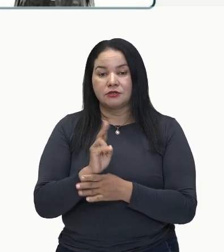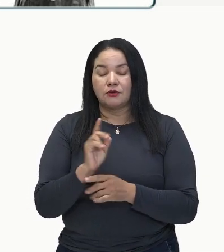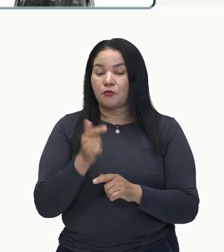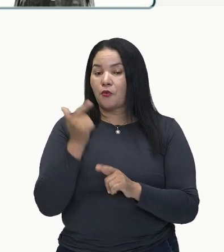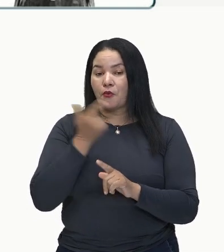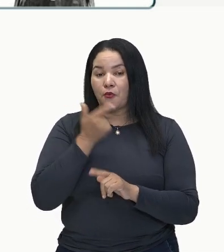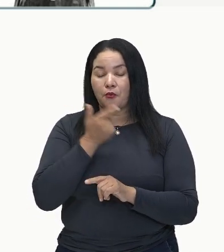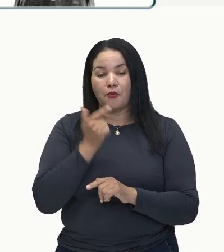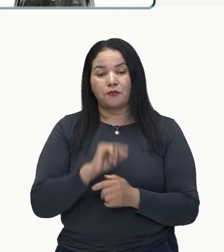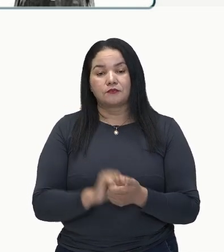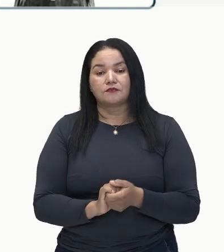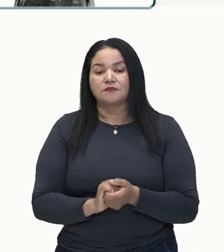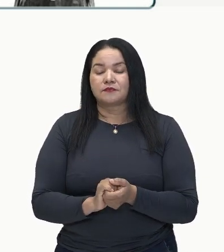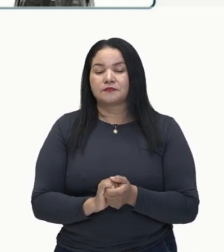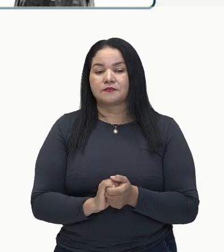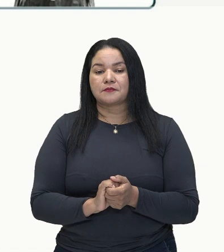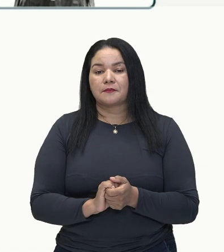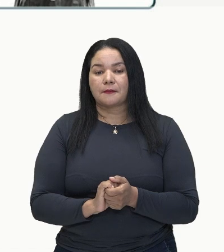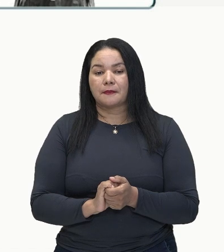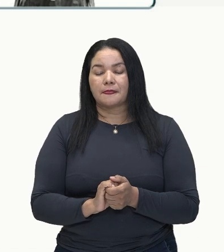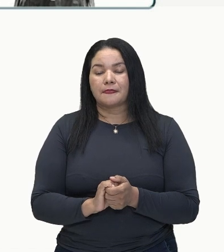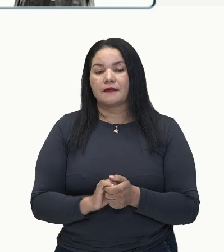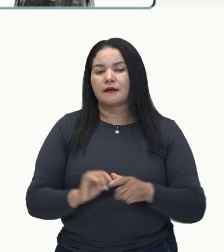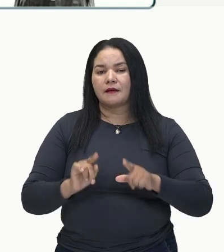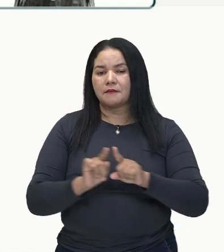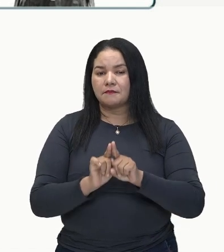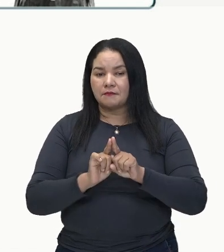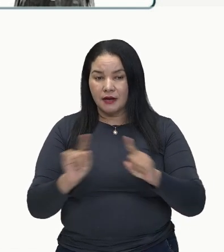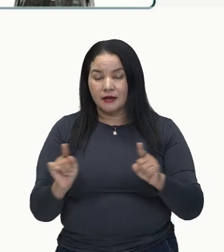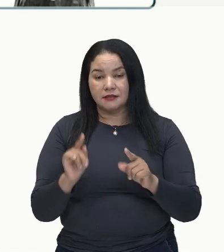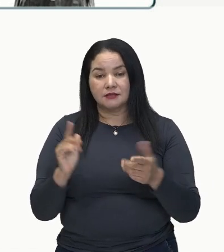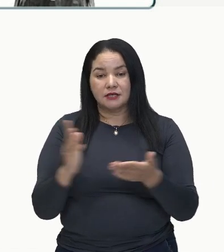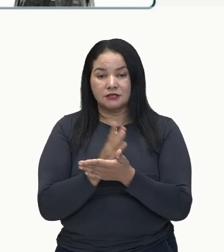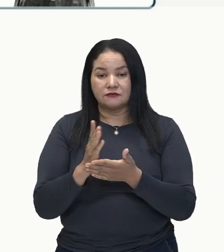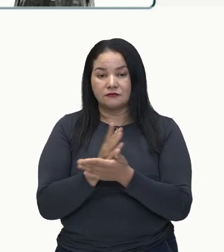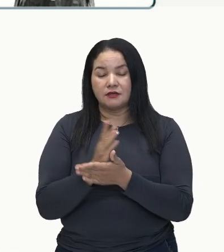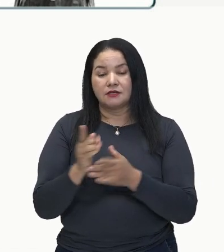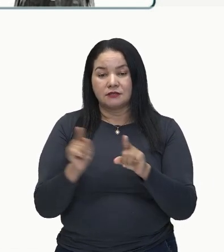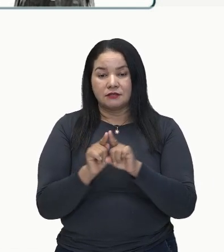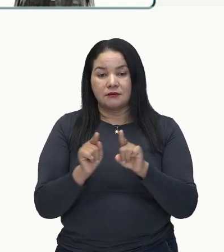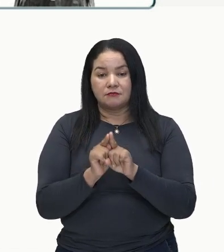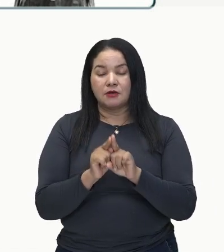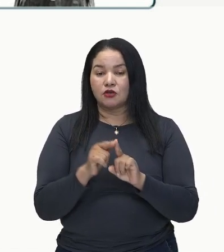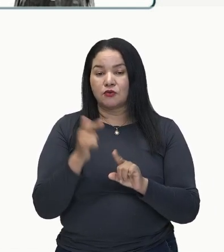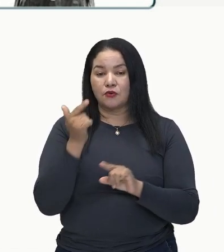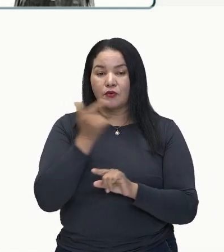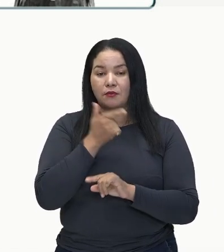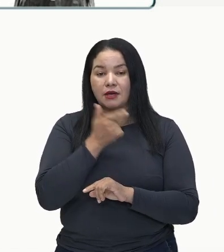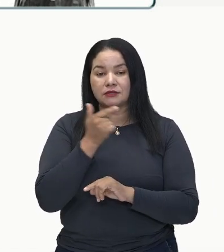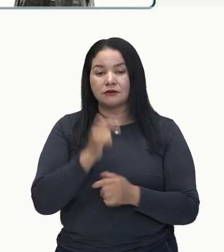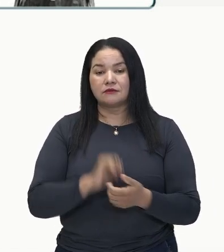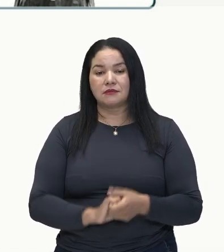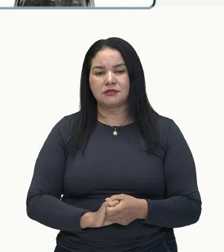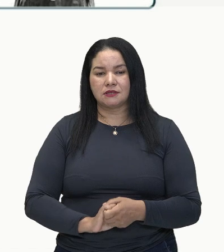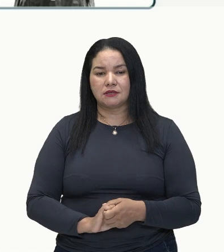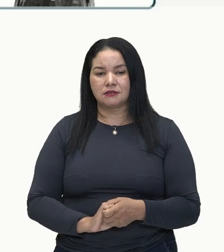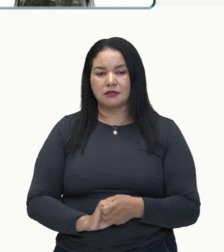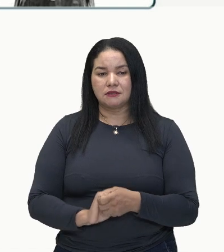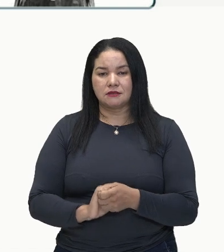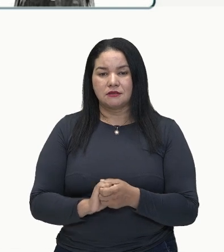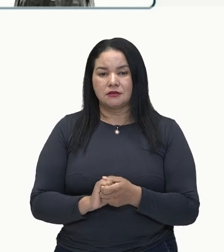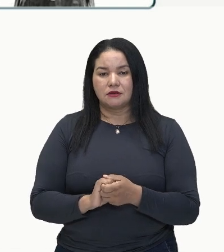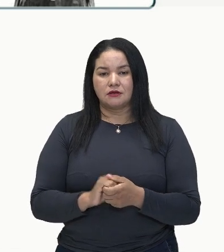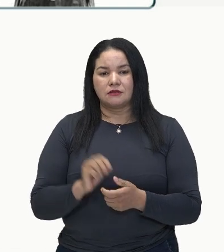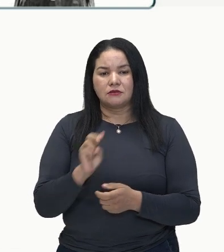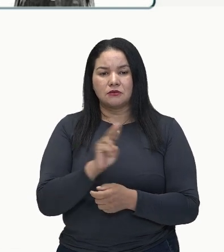e O Grande Lebowski, mas às vezes também apela à comédia escrachada. Então, vai trazendo mais